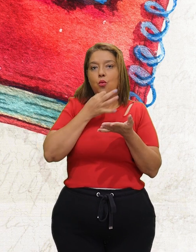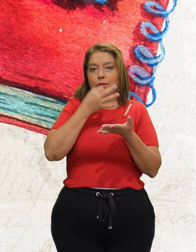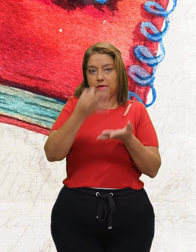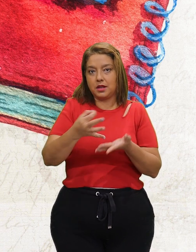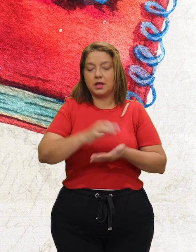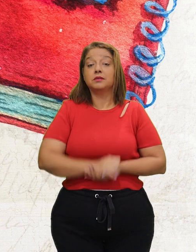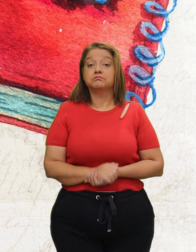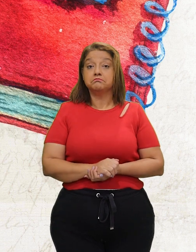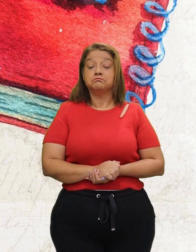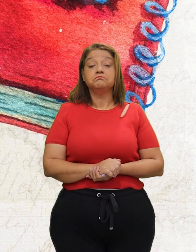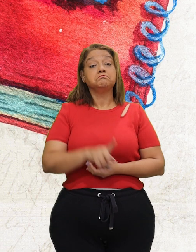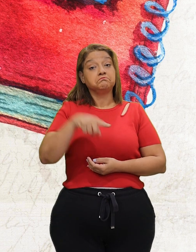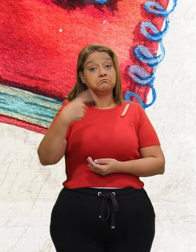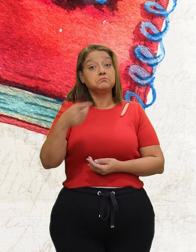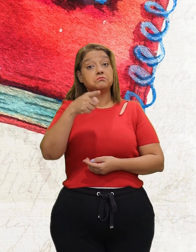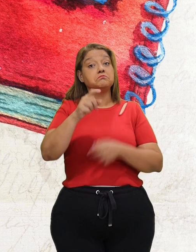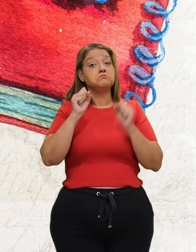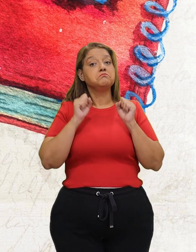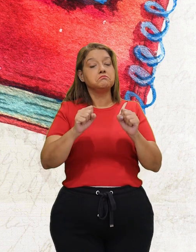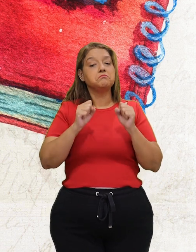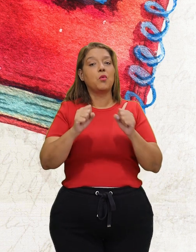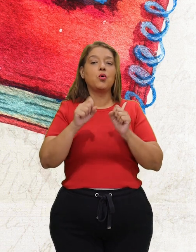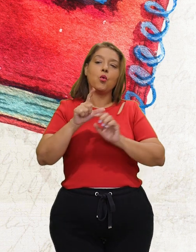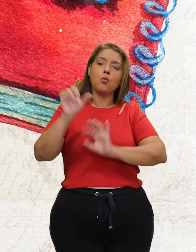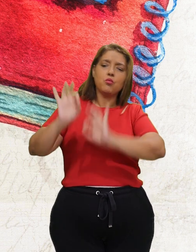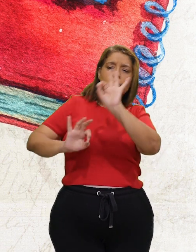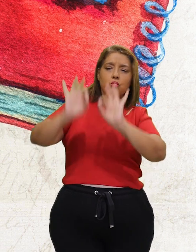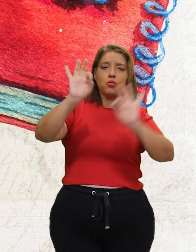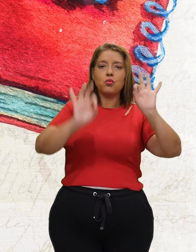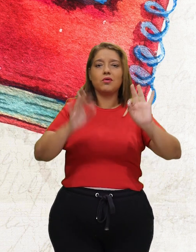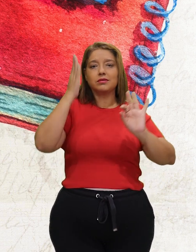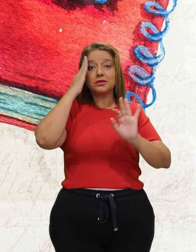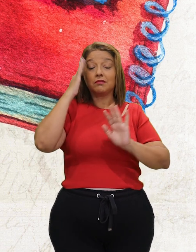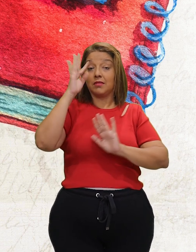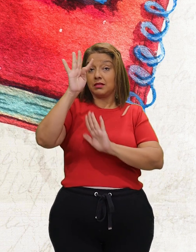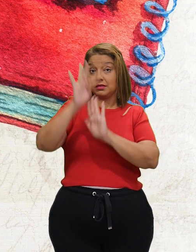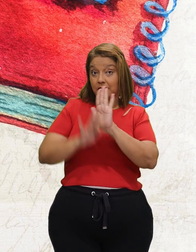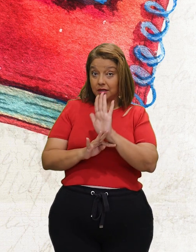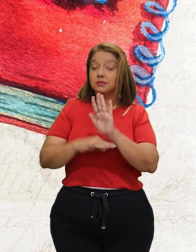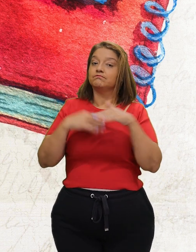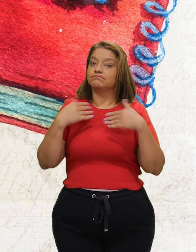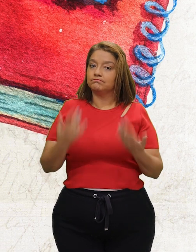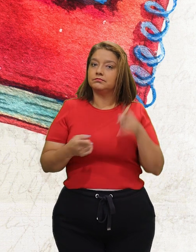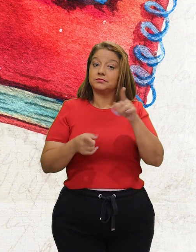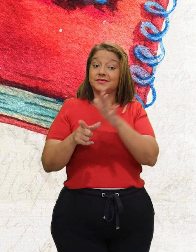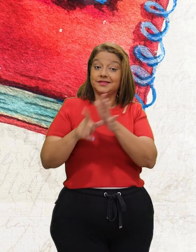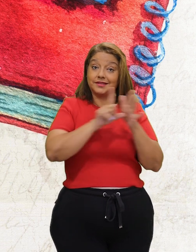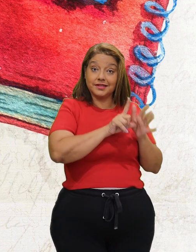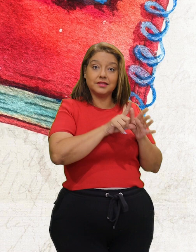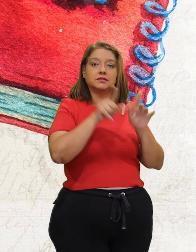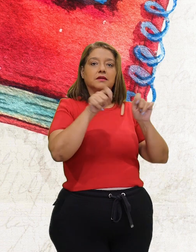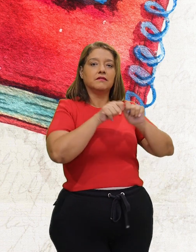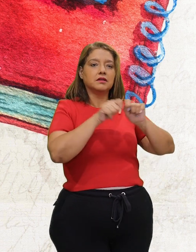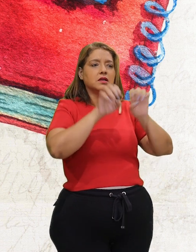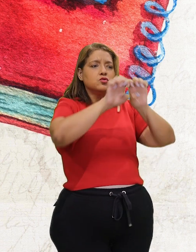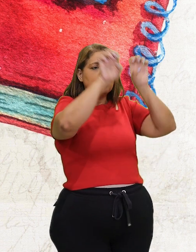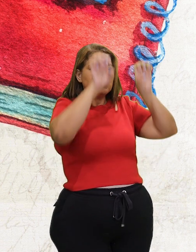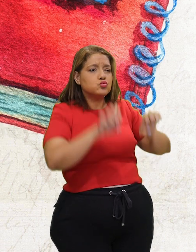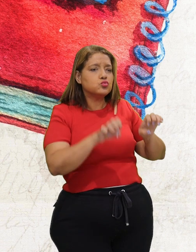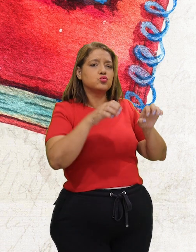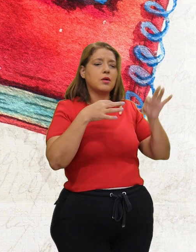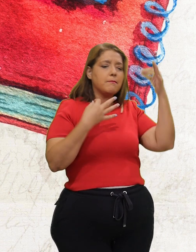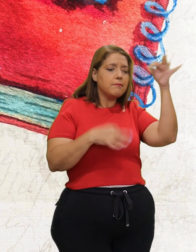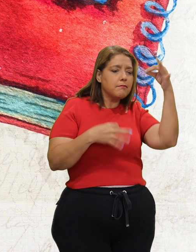E assim, você terá condições de fazer o planejamento do seu texto. Portanto, faça um plano da estrutura do artigo